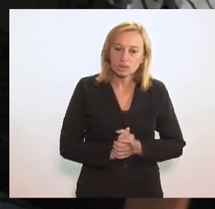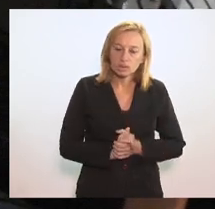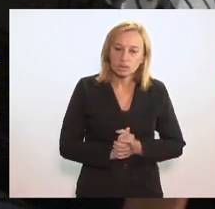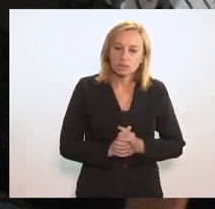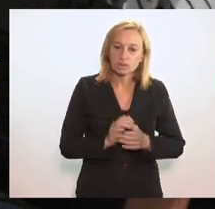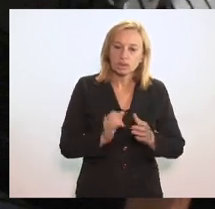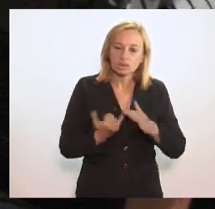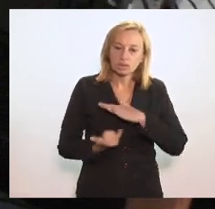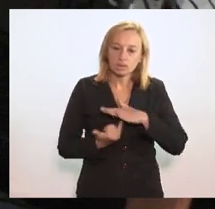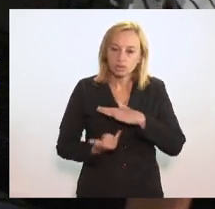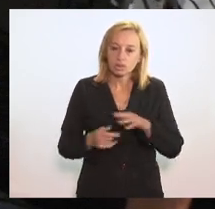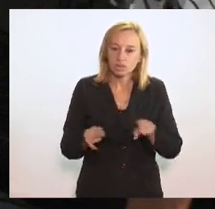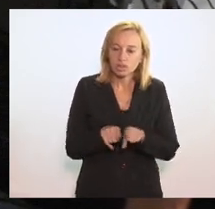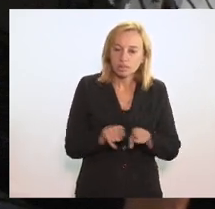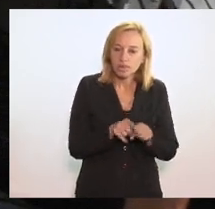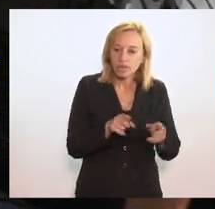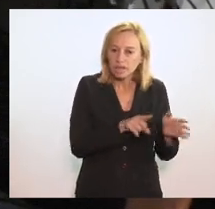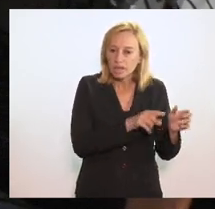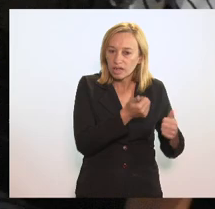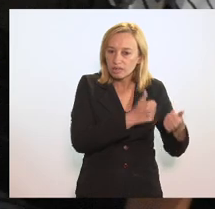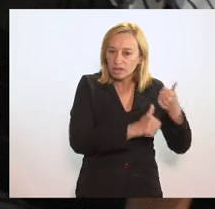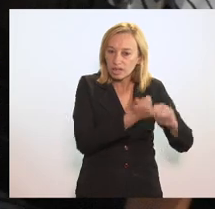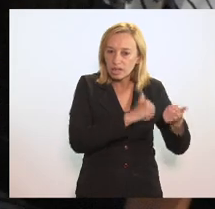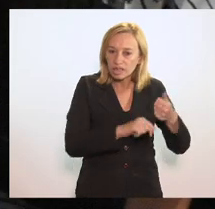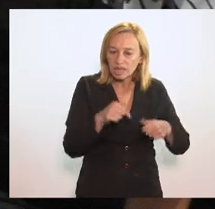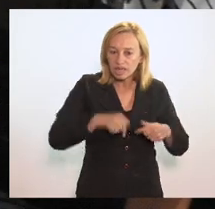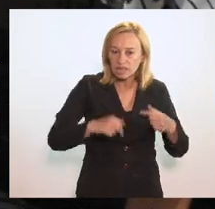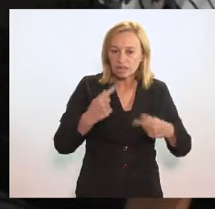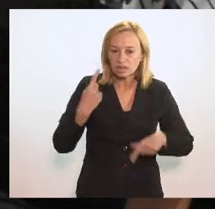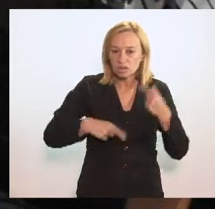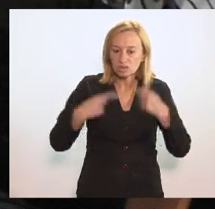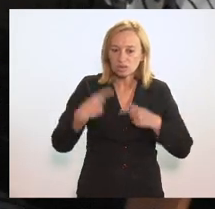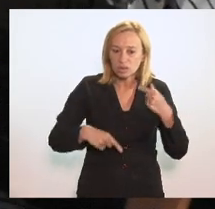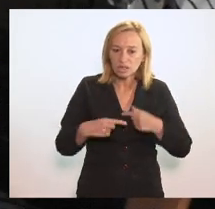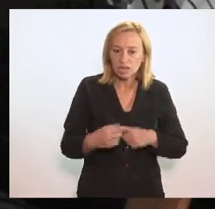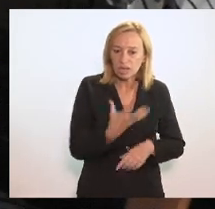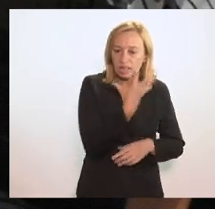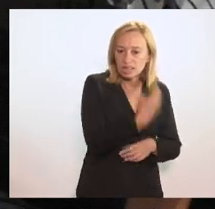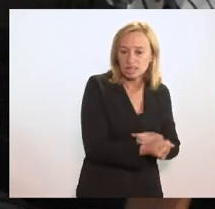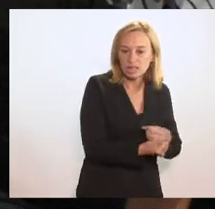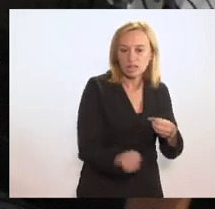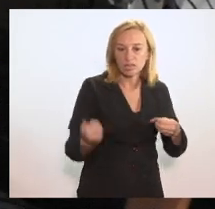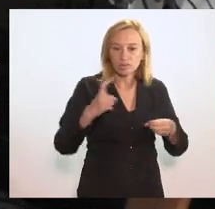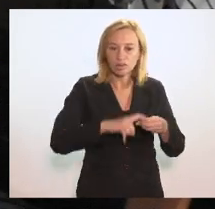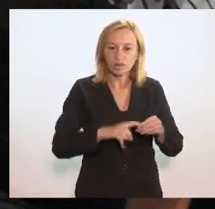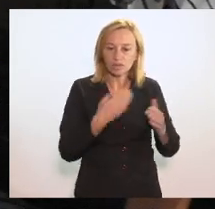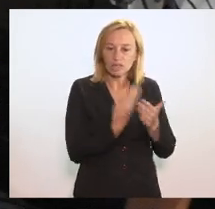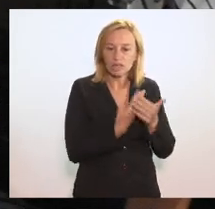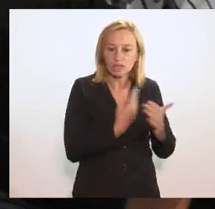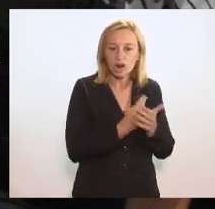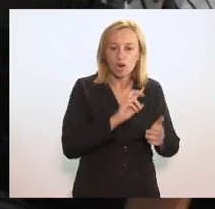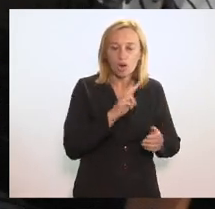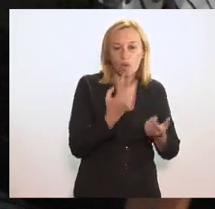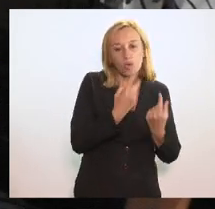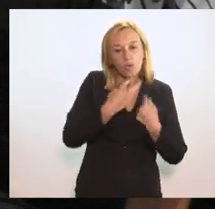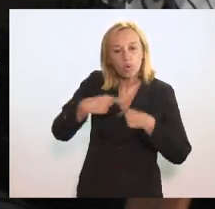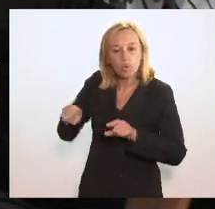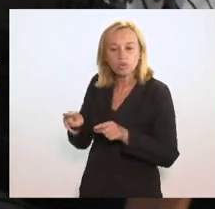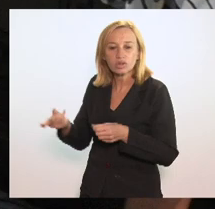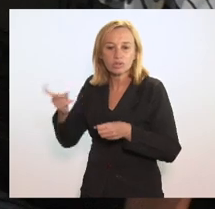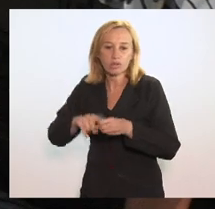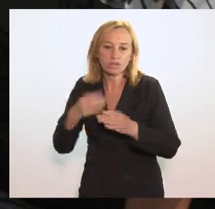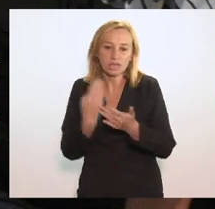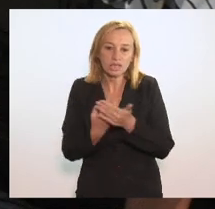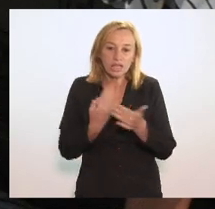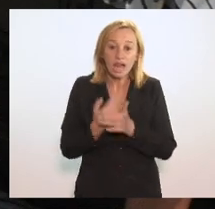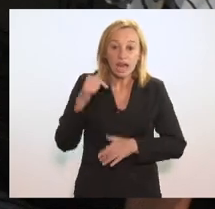também avaliar. Aqui não é um debate daqueles que são a favor da volta às aulas ou contra a volta às aulas. Aqui